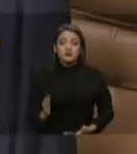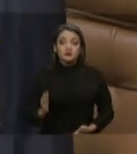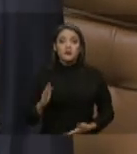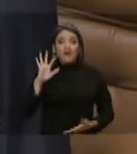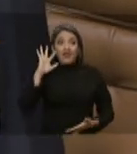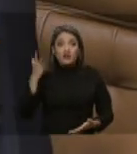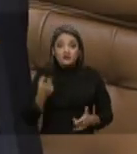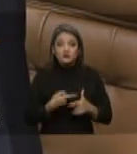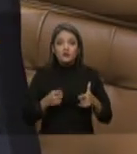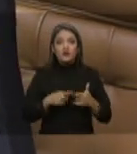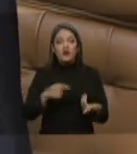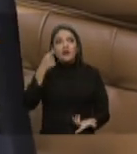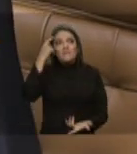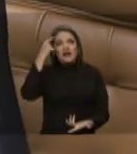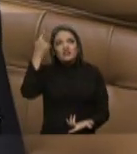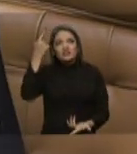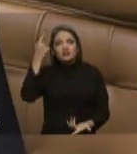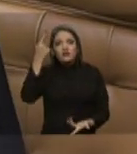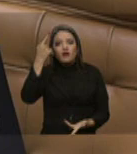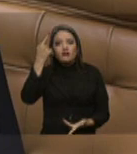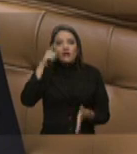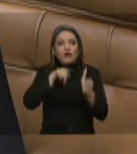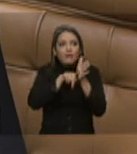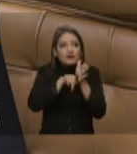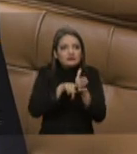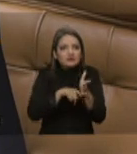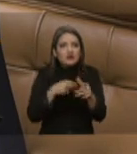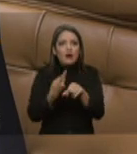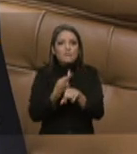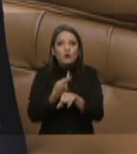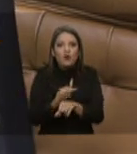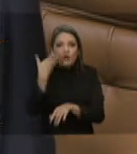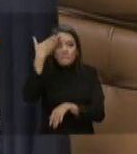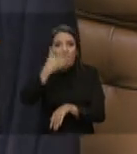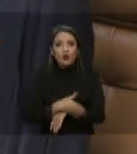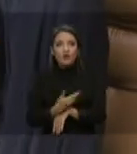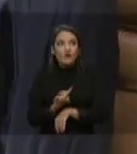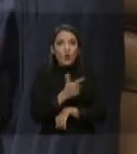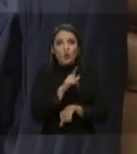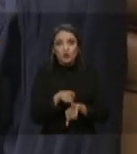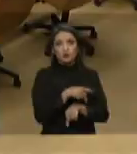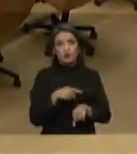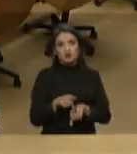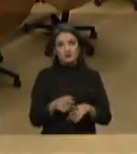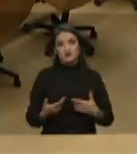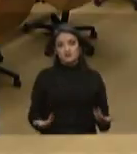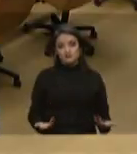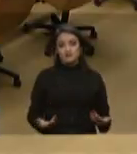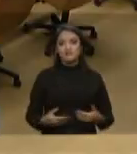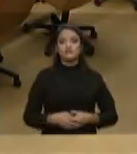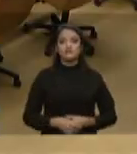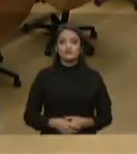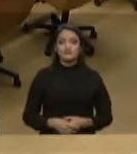enfrentar essa questão imagine buscar essas provas no exterior Exatamente